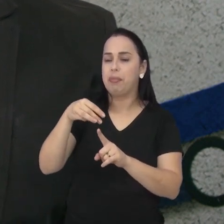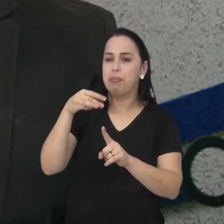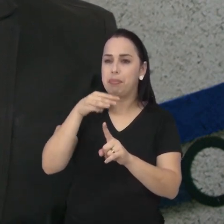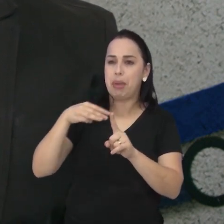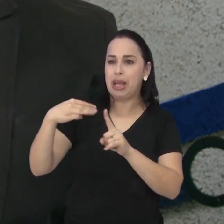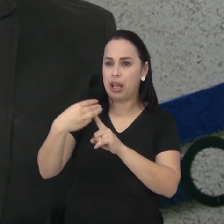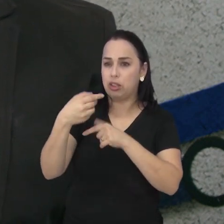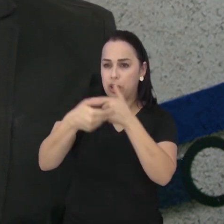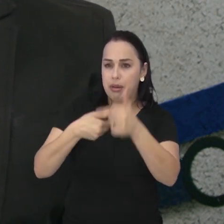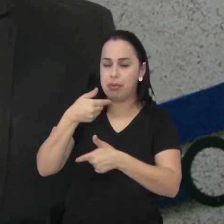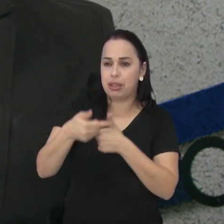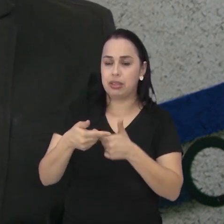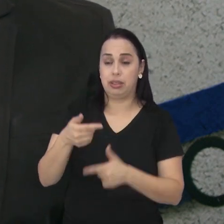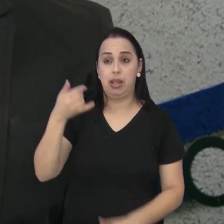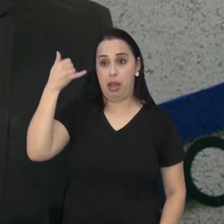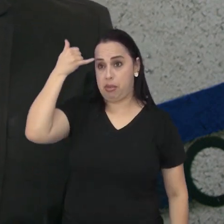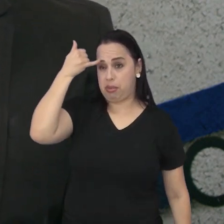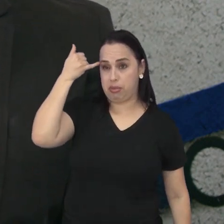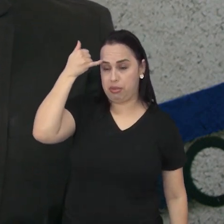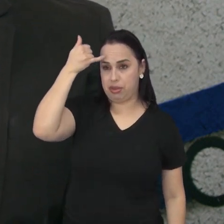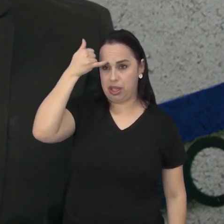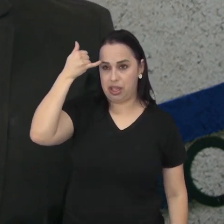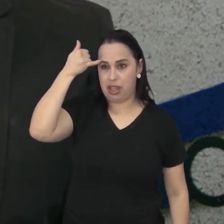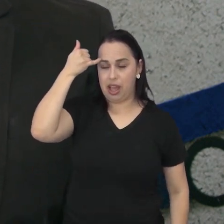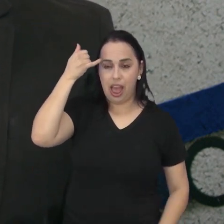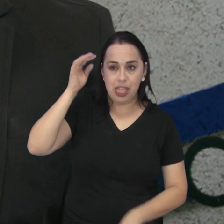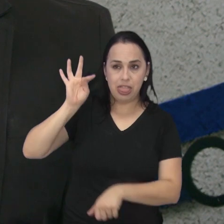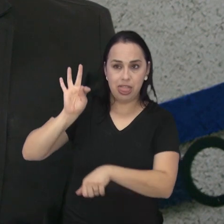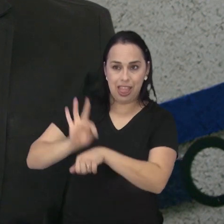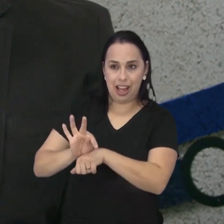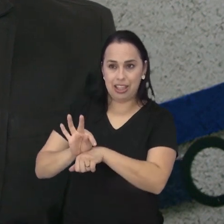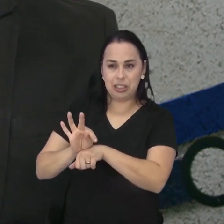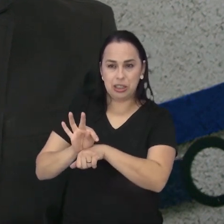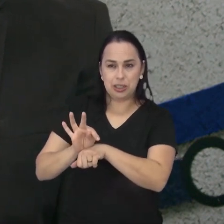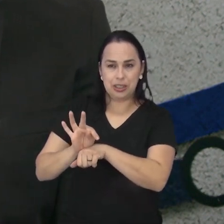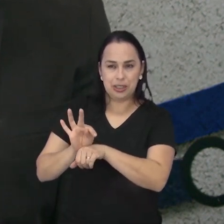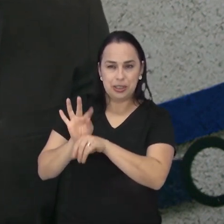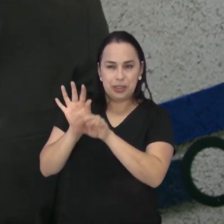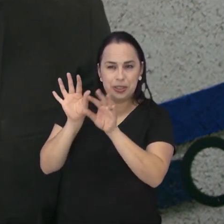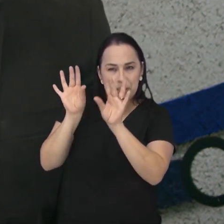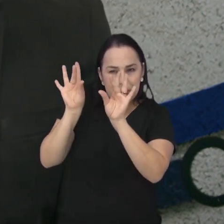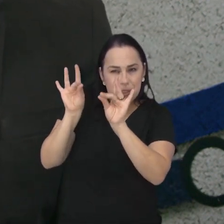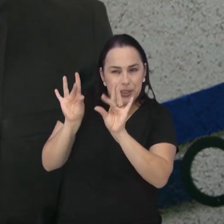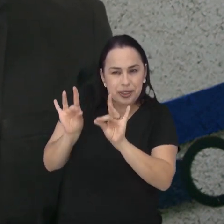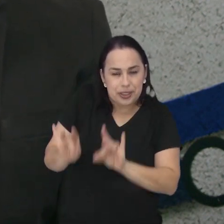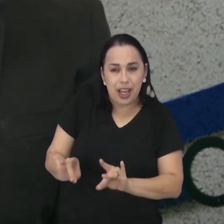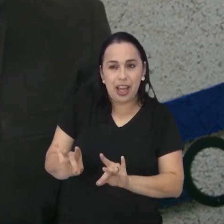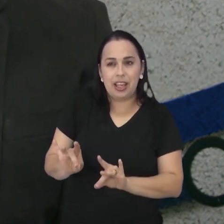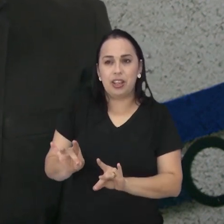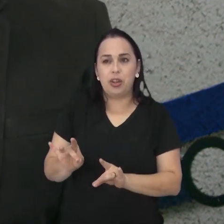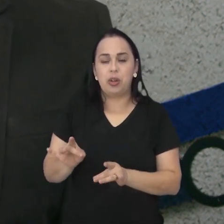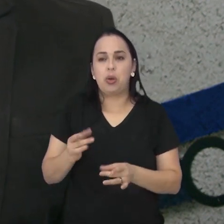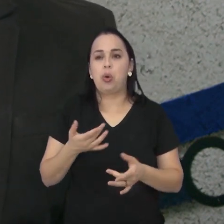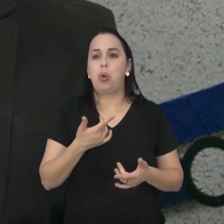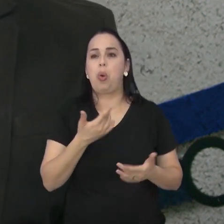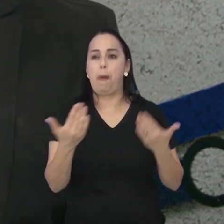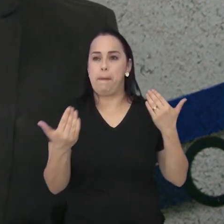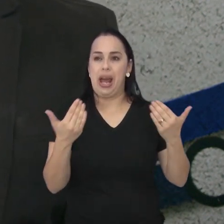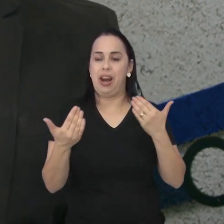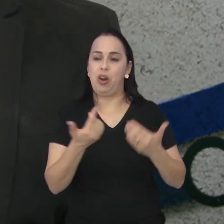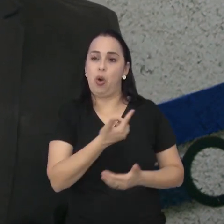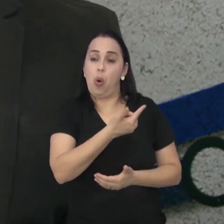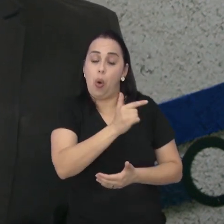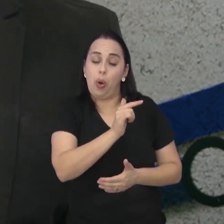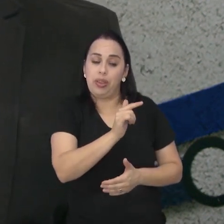Né? A micropigmentação é uma técnica mais apurada, né, do que outras da área da